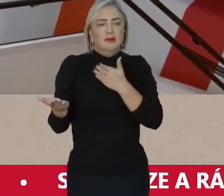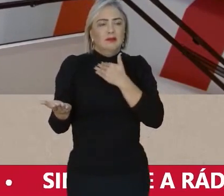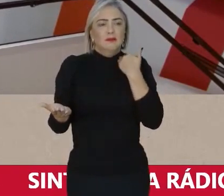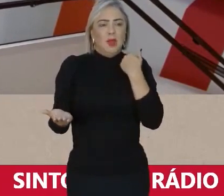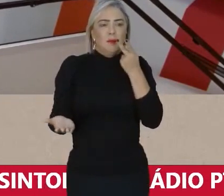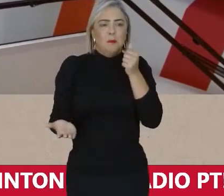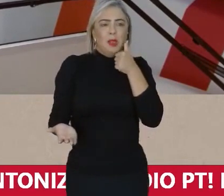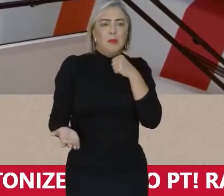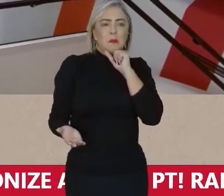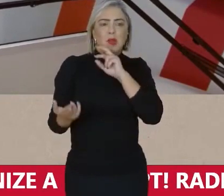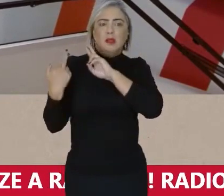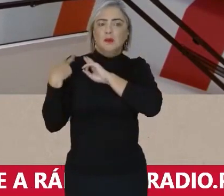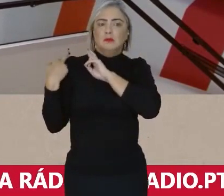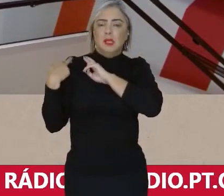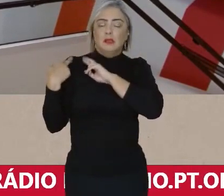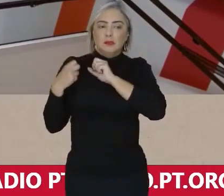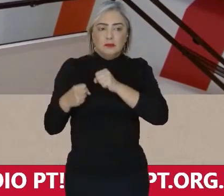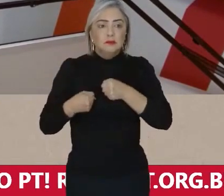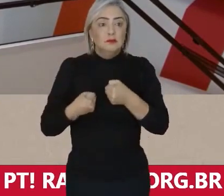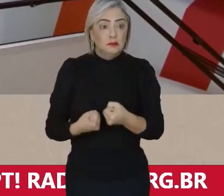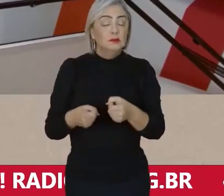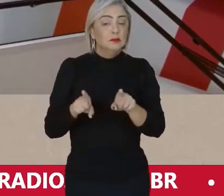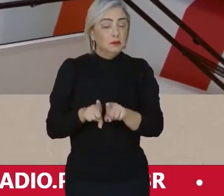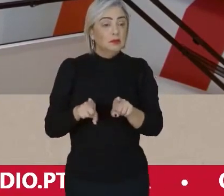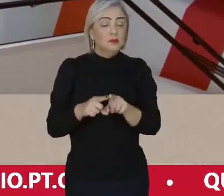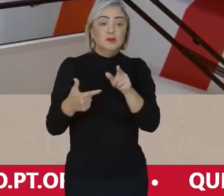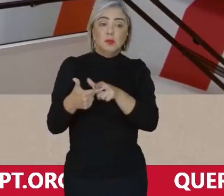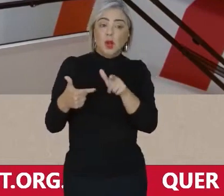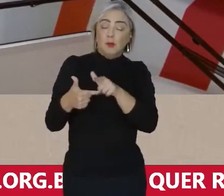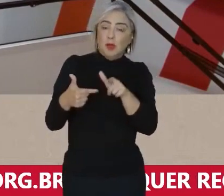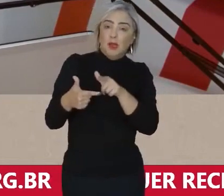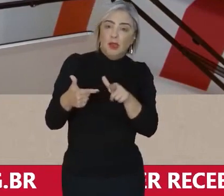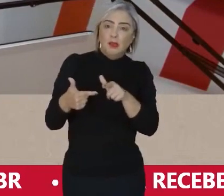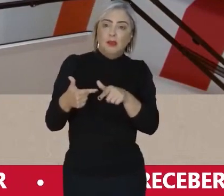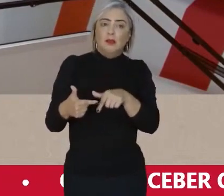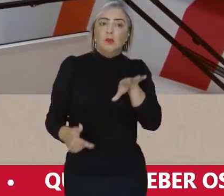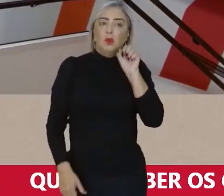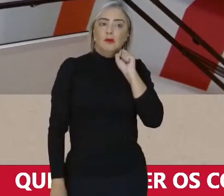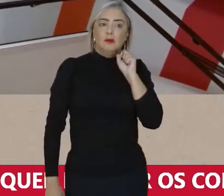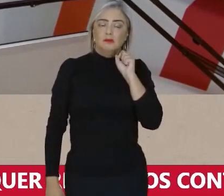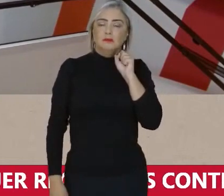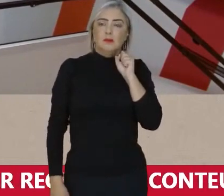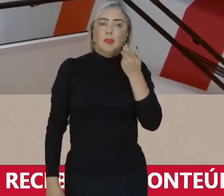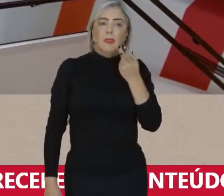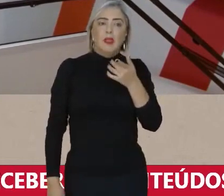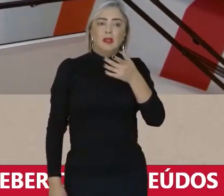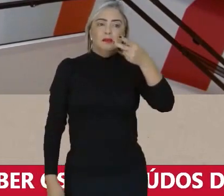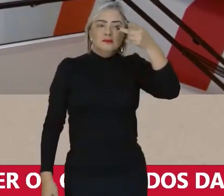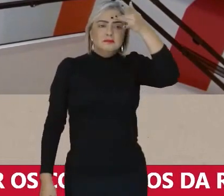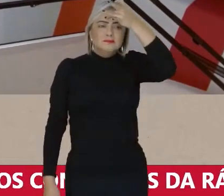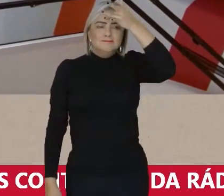pais, né, e na responsabilidade de enfrentar, inclusive os dilemas, como foi bem dito por um ouvinte há pouco, da saúde